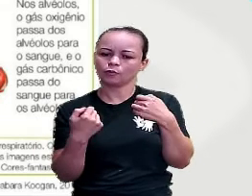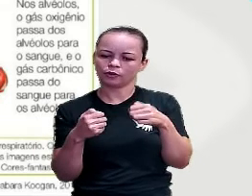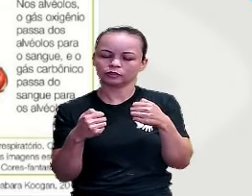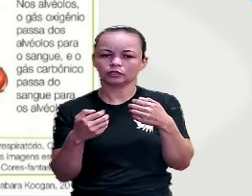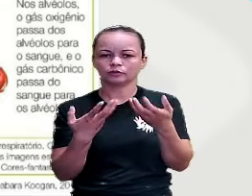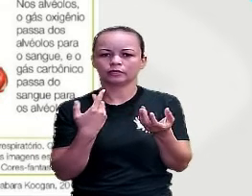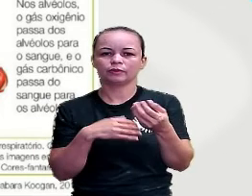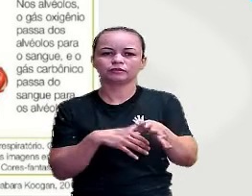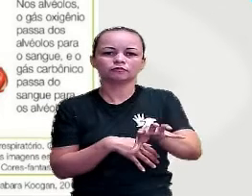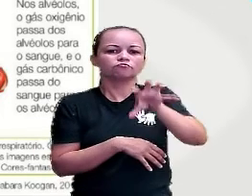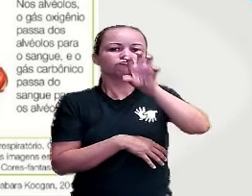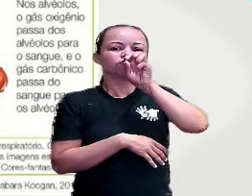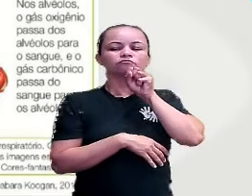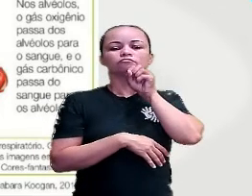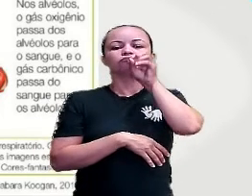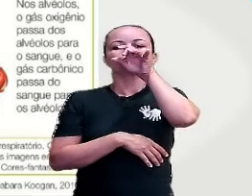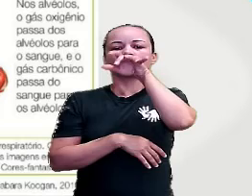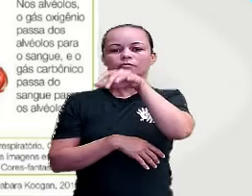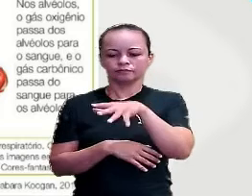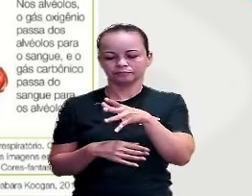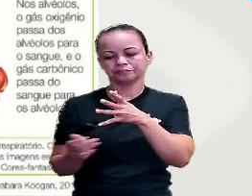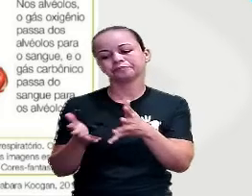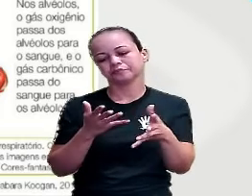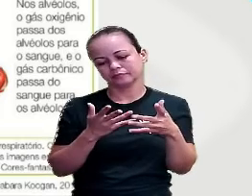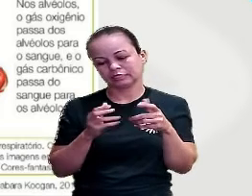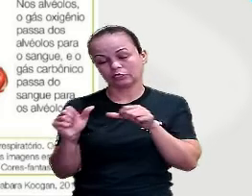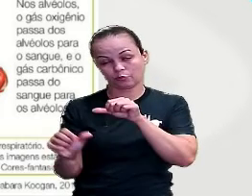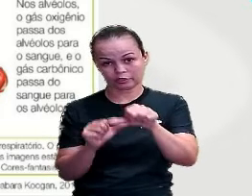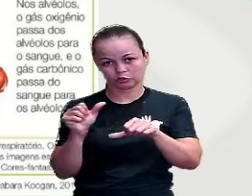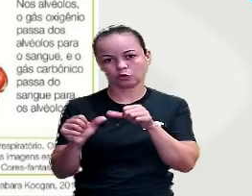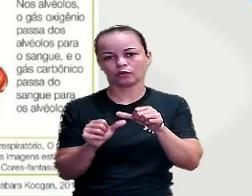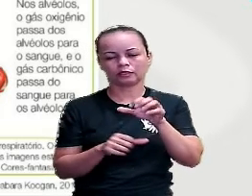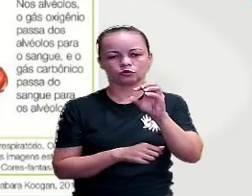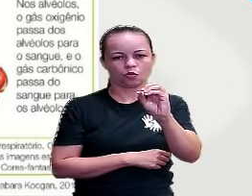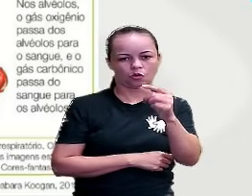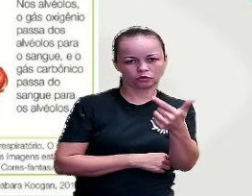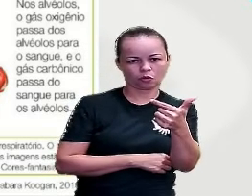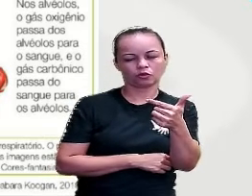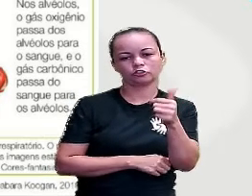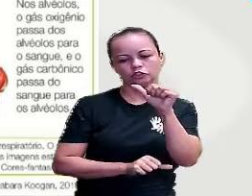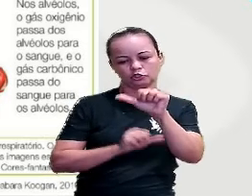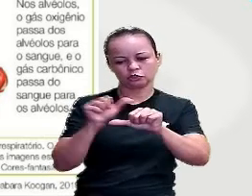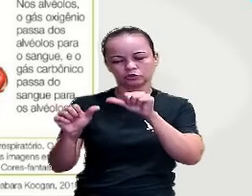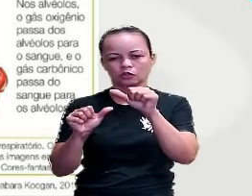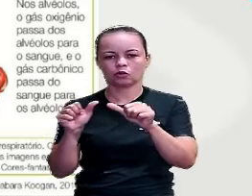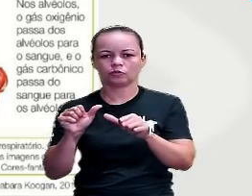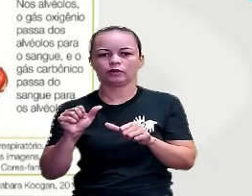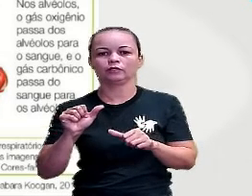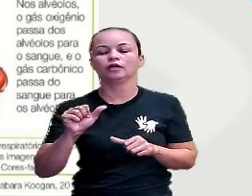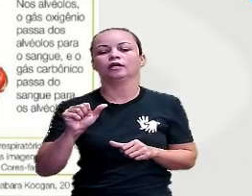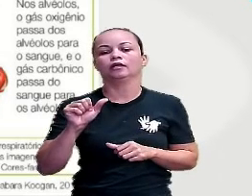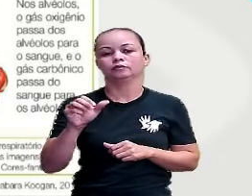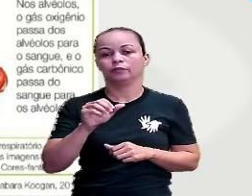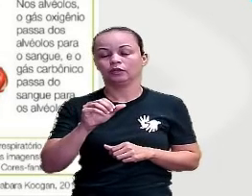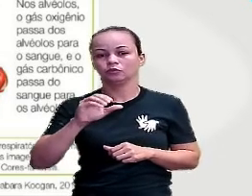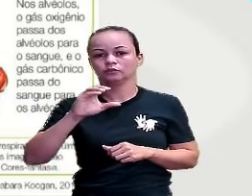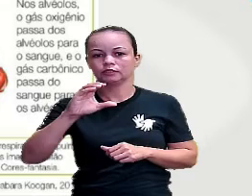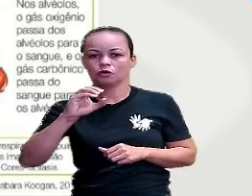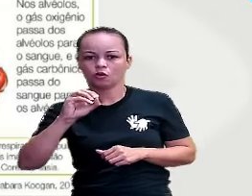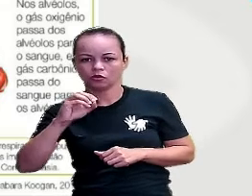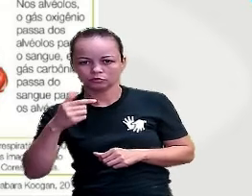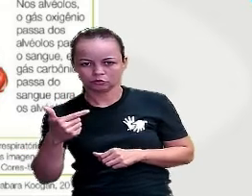ser eliminado, tá certo? Então, ocorre aí essa troca do oxigênio pelo dióxido de carbono, tá